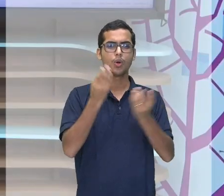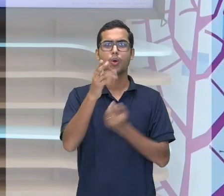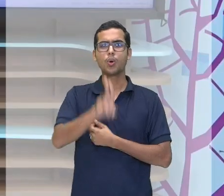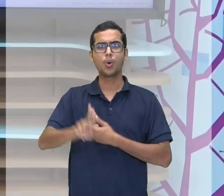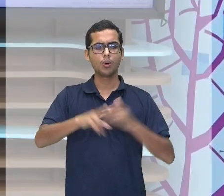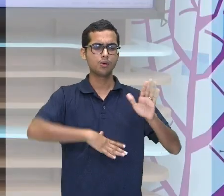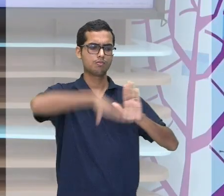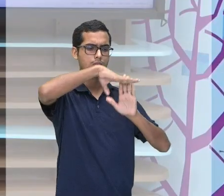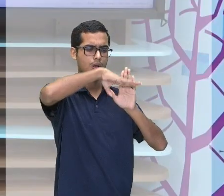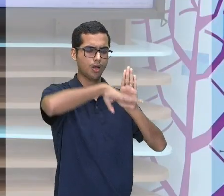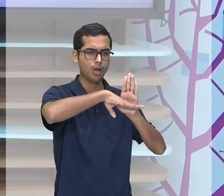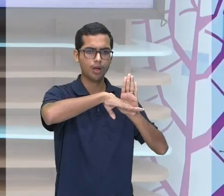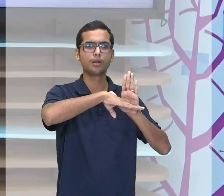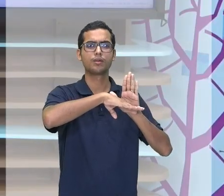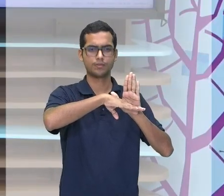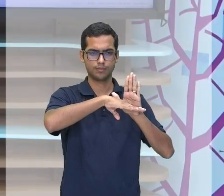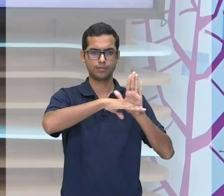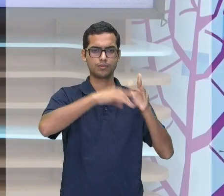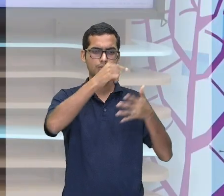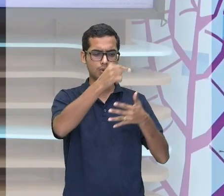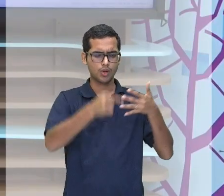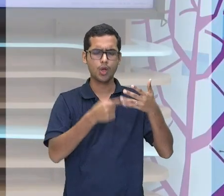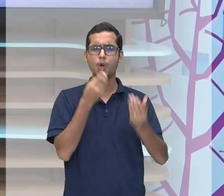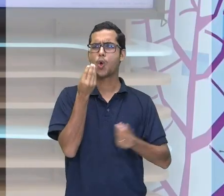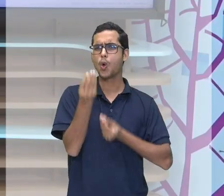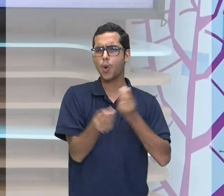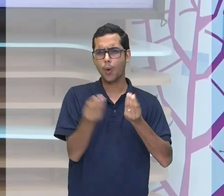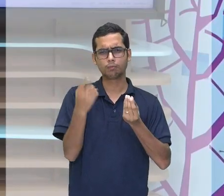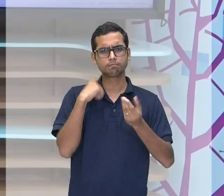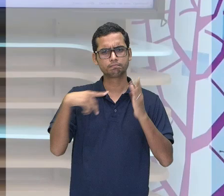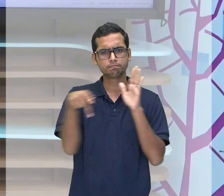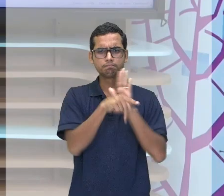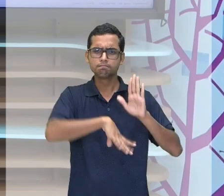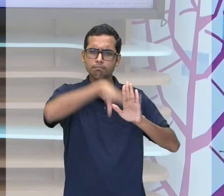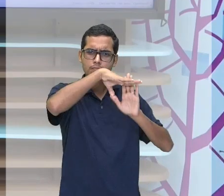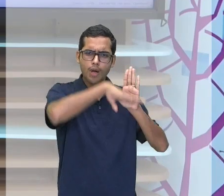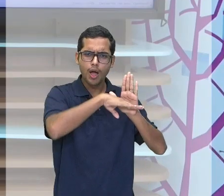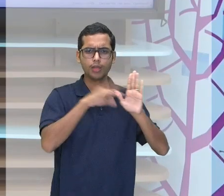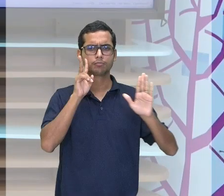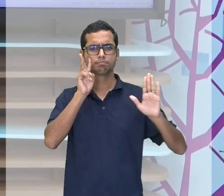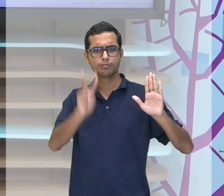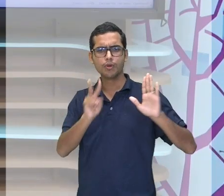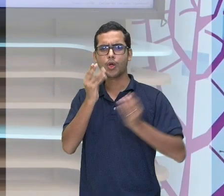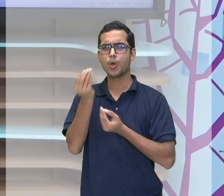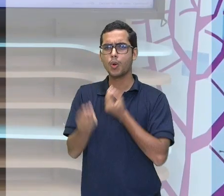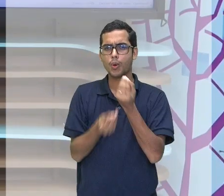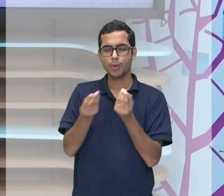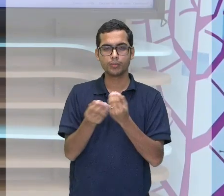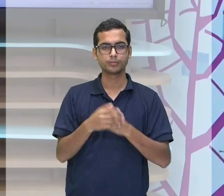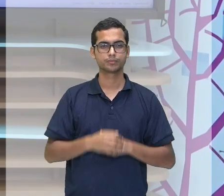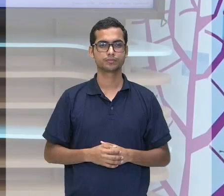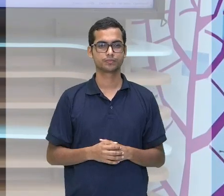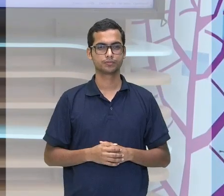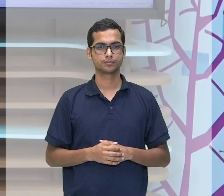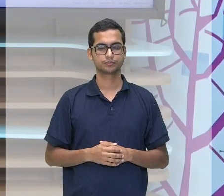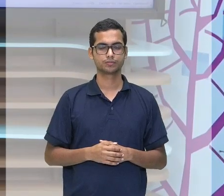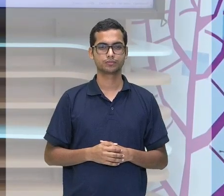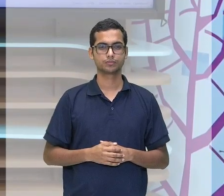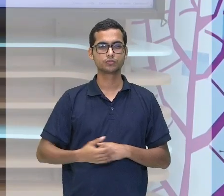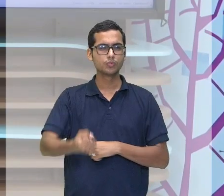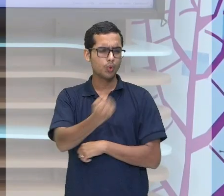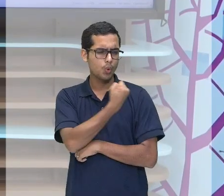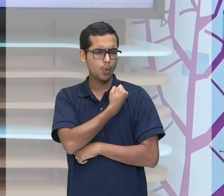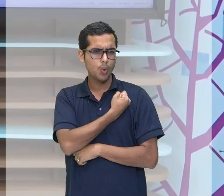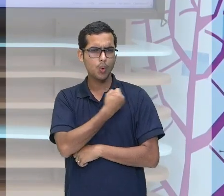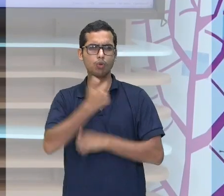de divisibilidade. Como é que funcionam os nossos critérios de divisibilidade? Por exemplo, como é que eu sei que o número ele é